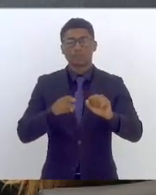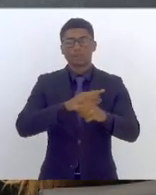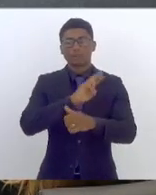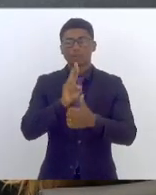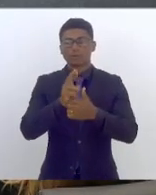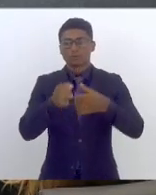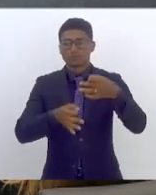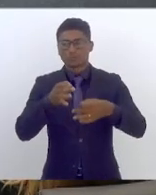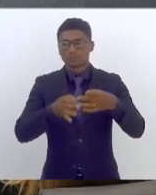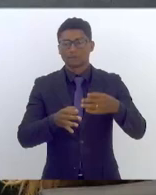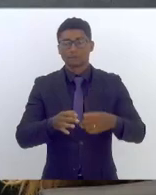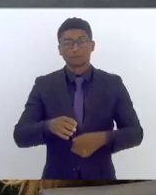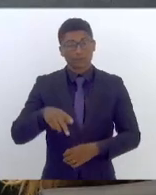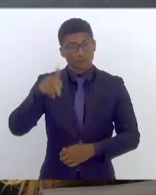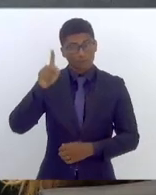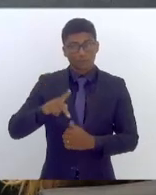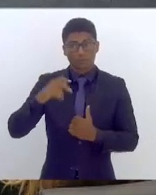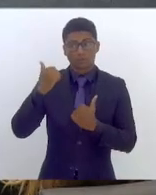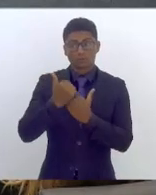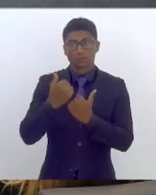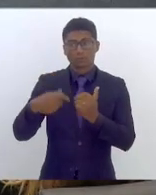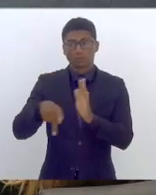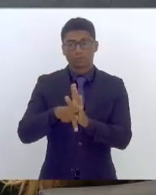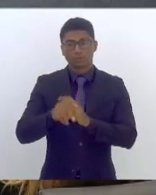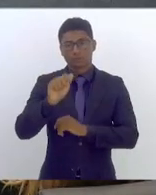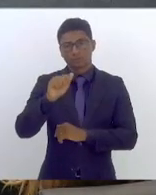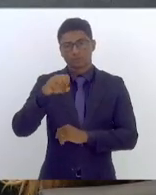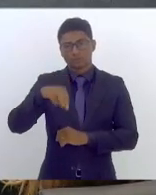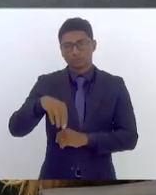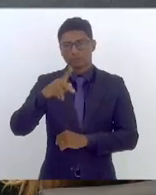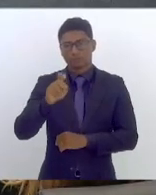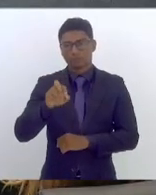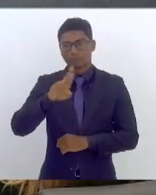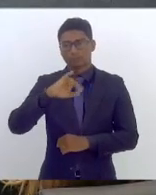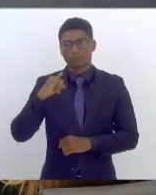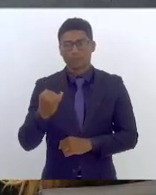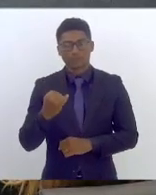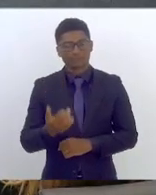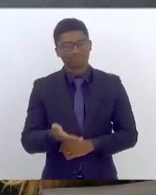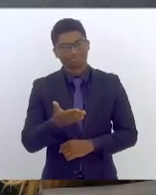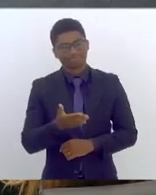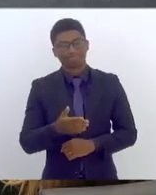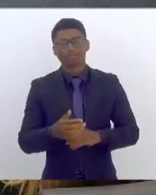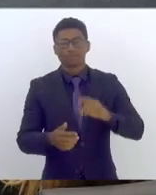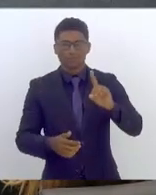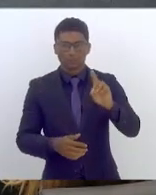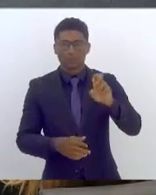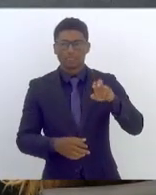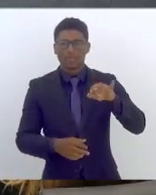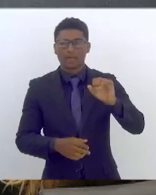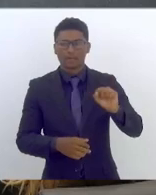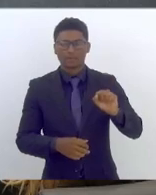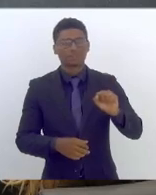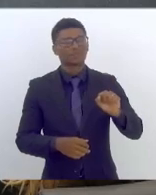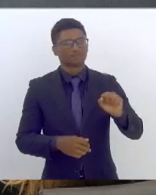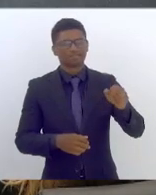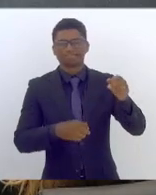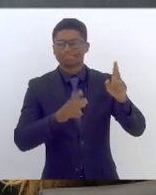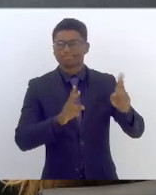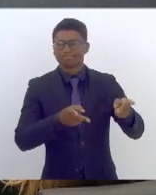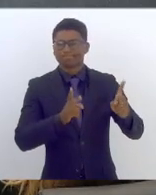vice-presidente da amperes sempre digo que tem um vice-presidente como Denis É Uma tranquilidade para